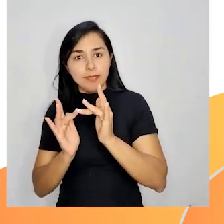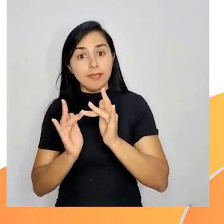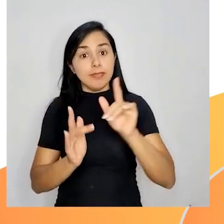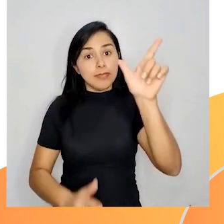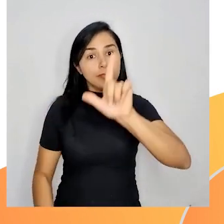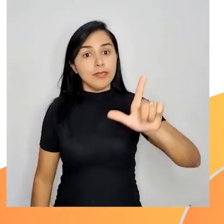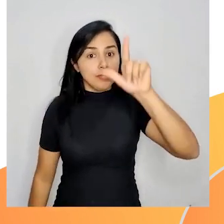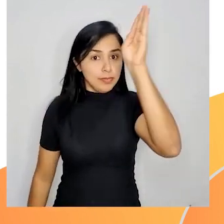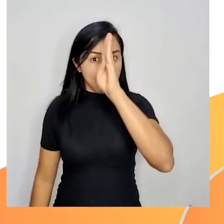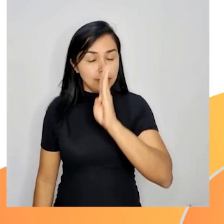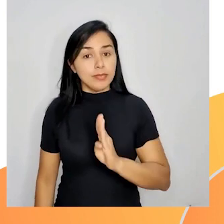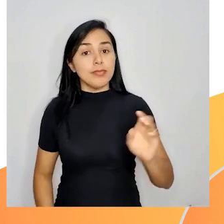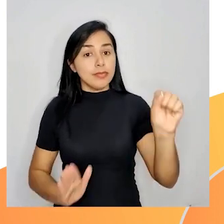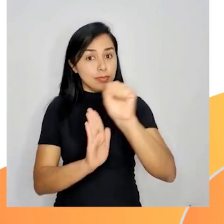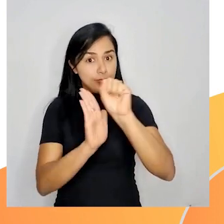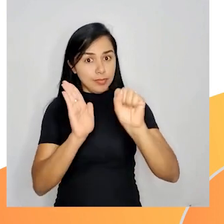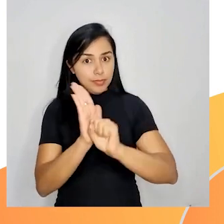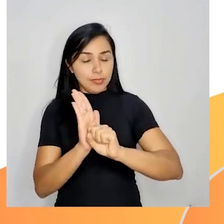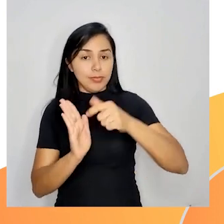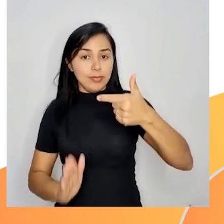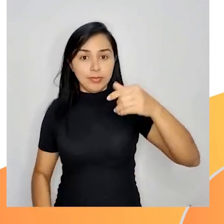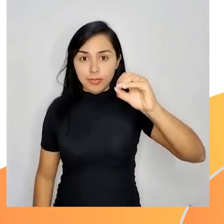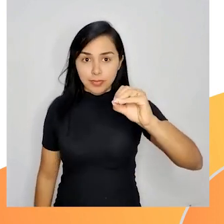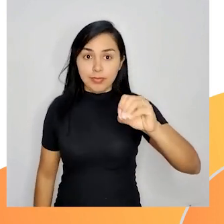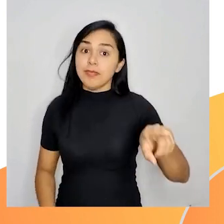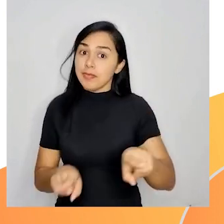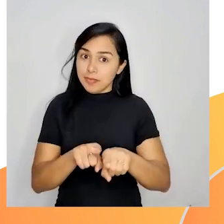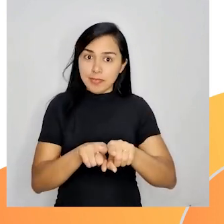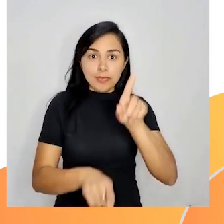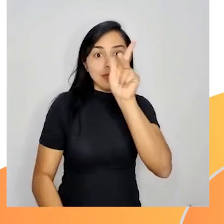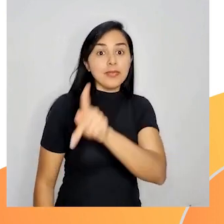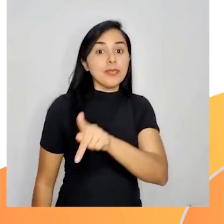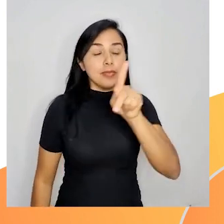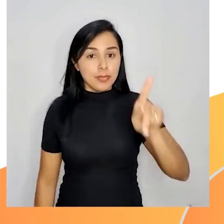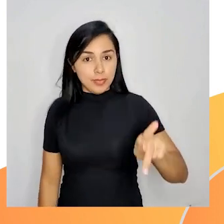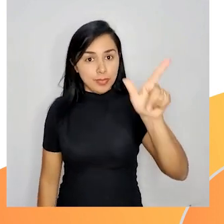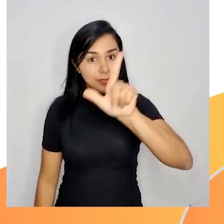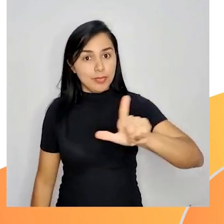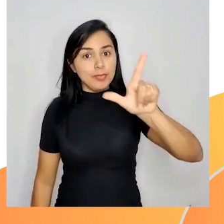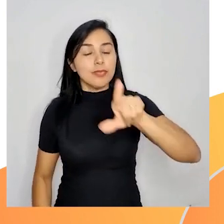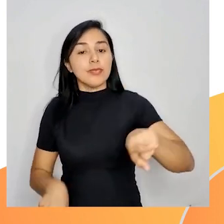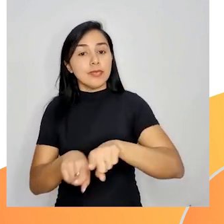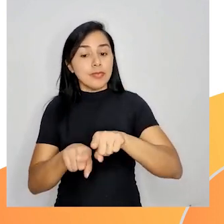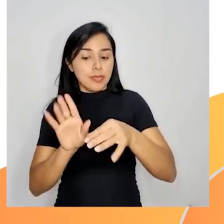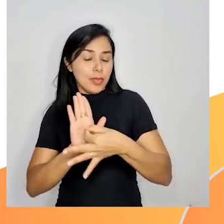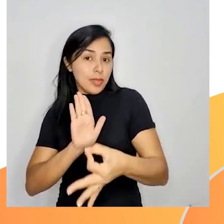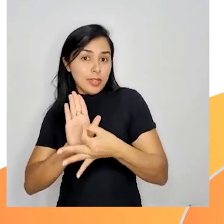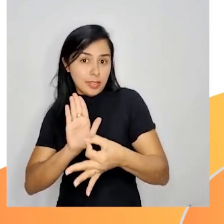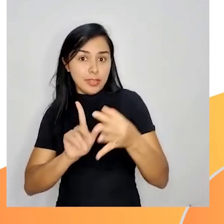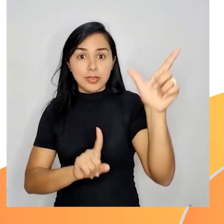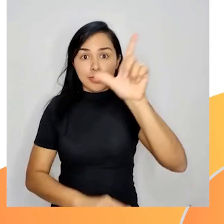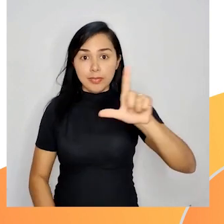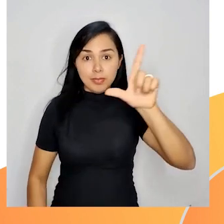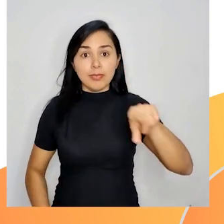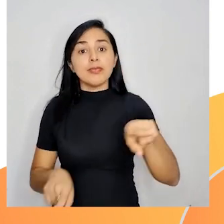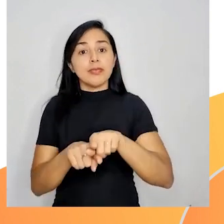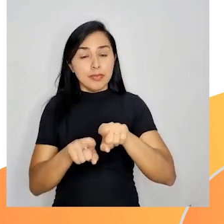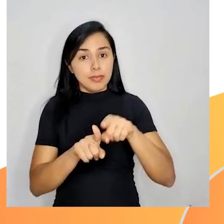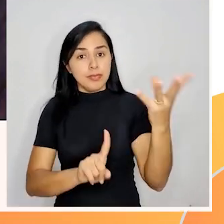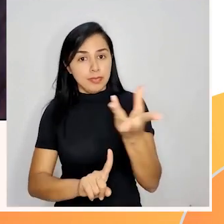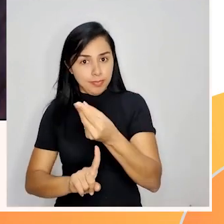brasileira do século XX. Foi também professor de literatura, crítico literário e crítico de